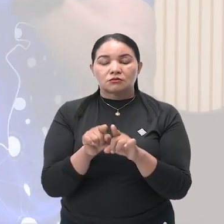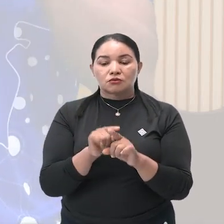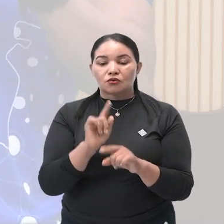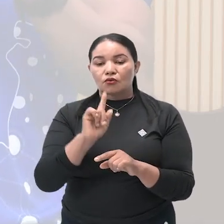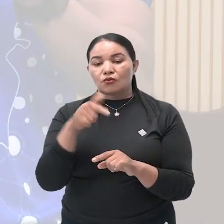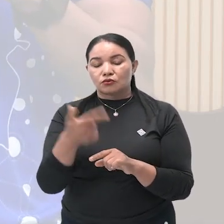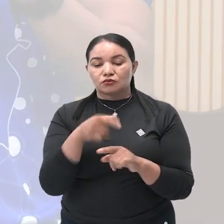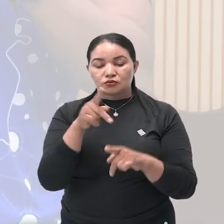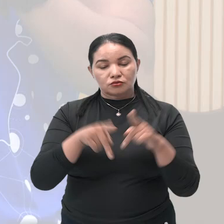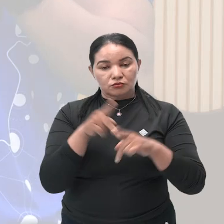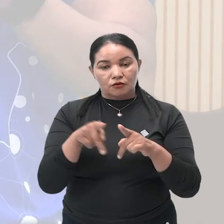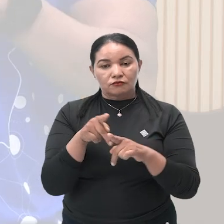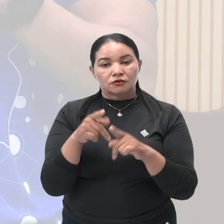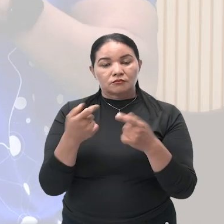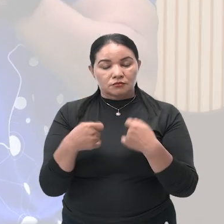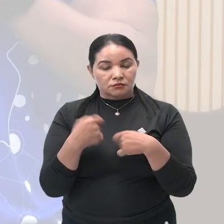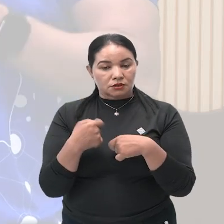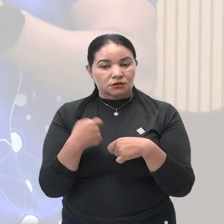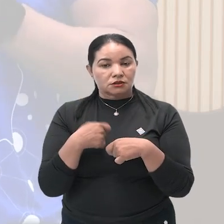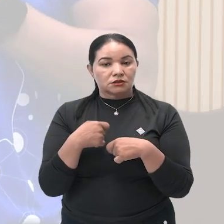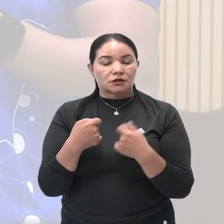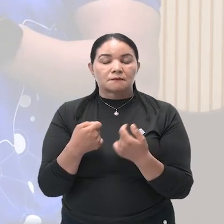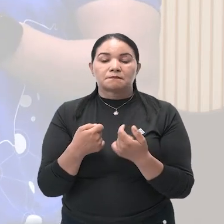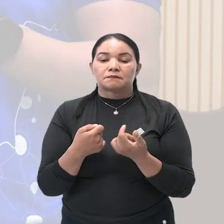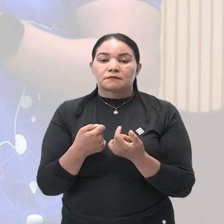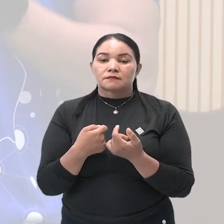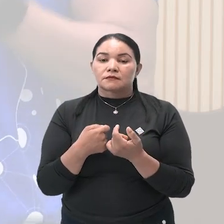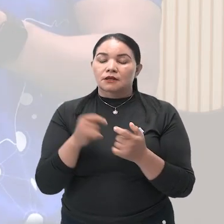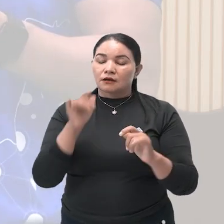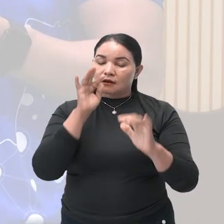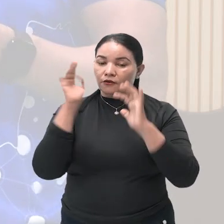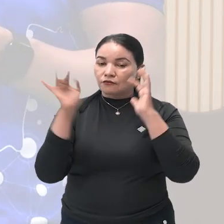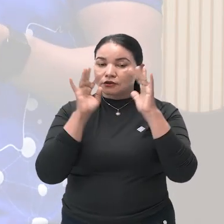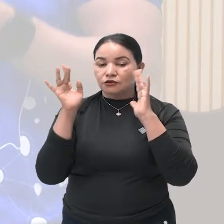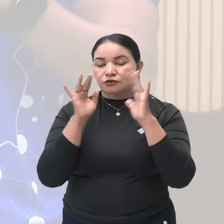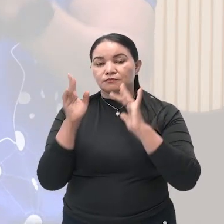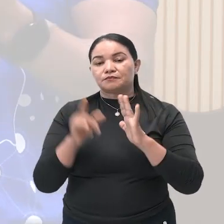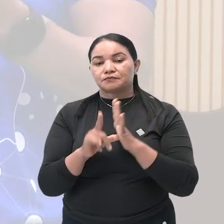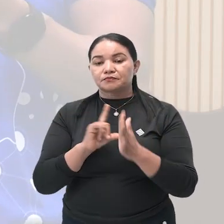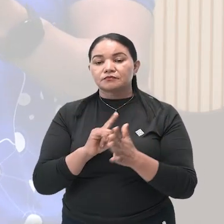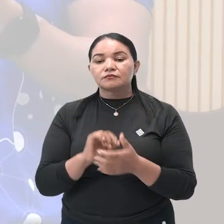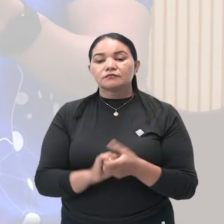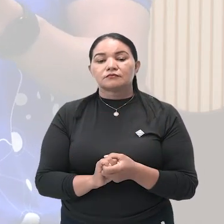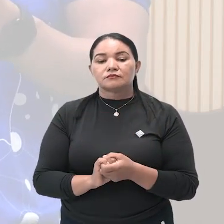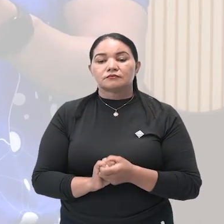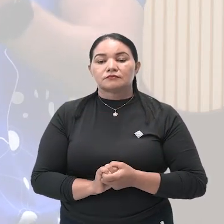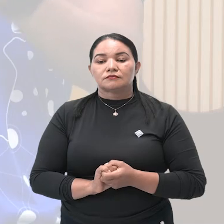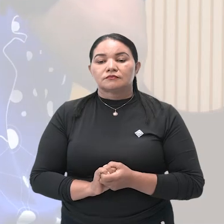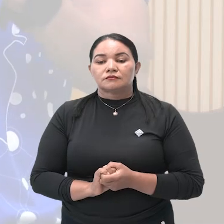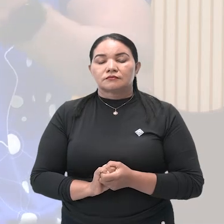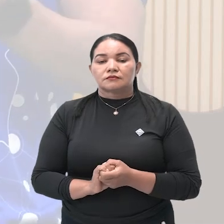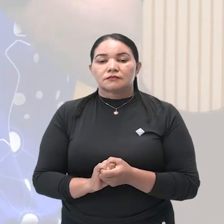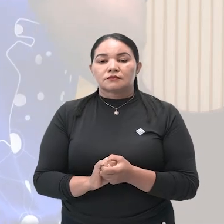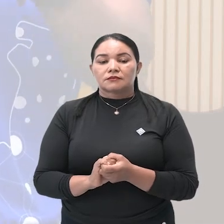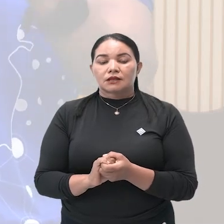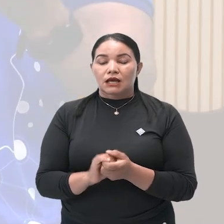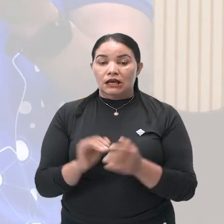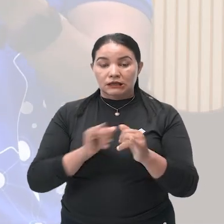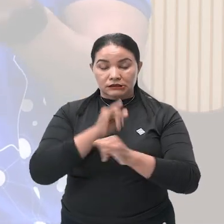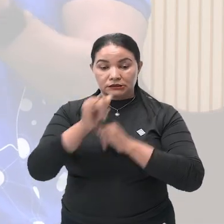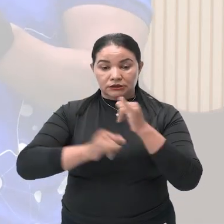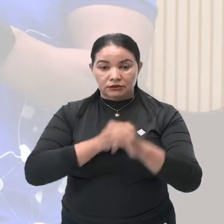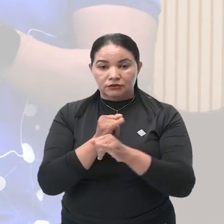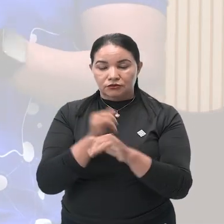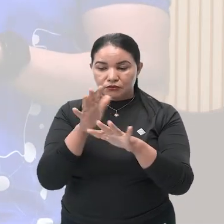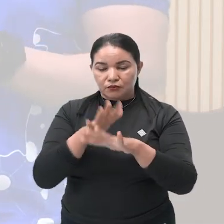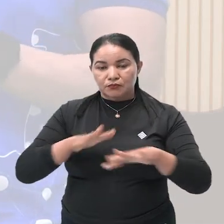tá bom? Então, são questões que a gente precisa pensar, certo? Bem, a internet, né, as redes sociais, de uma